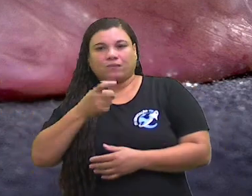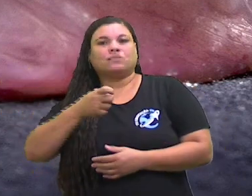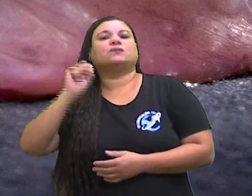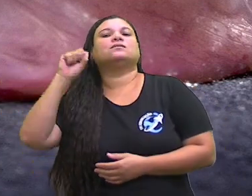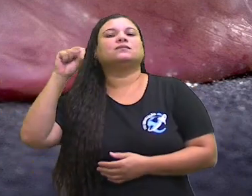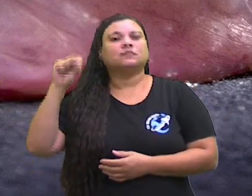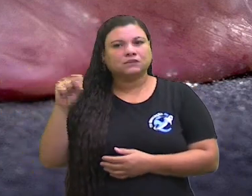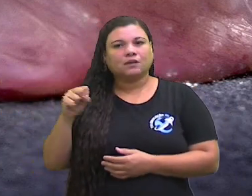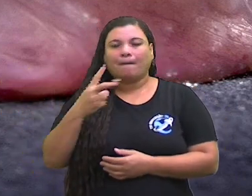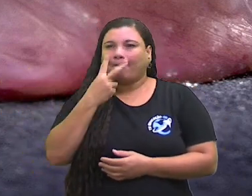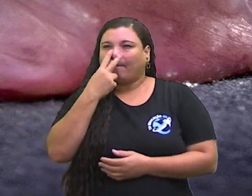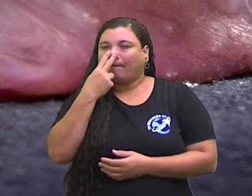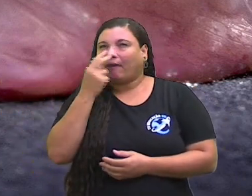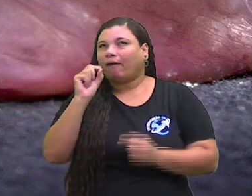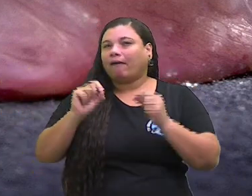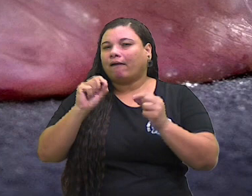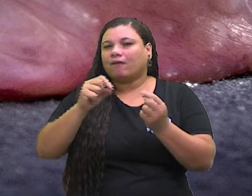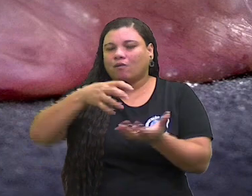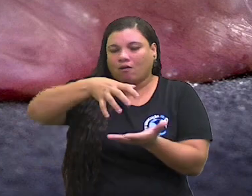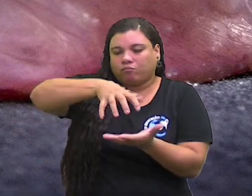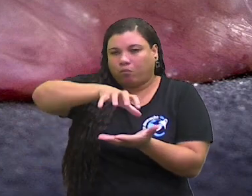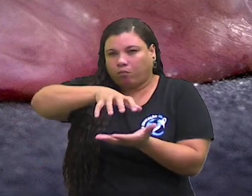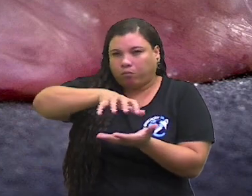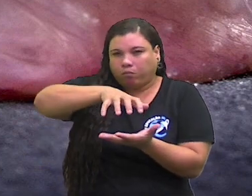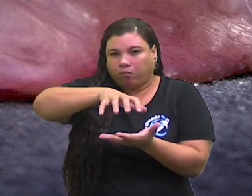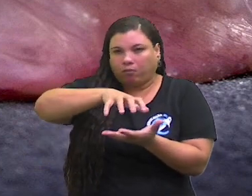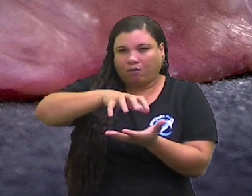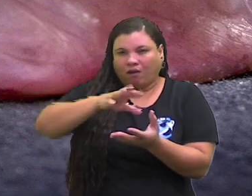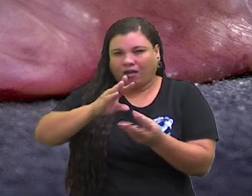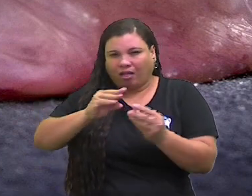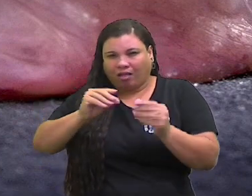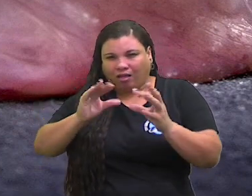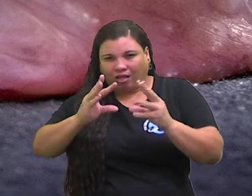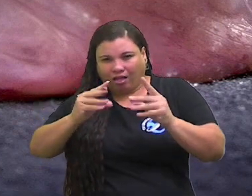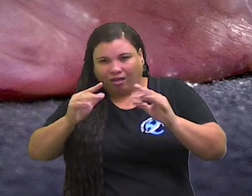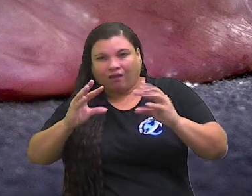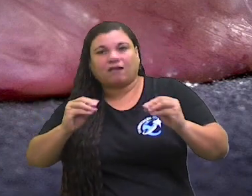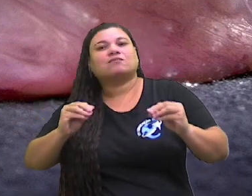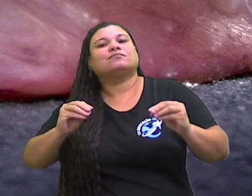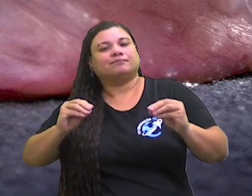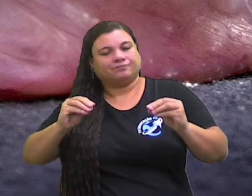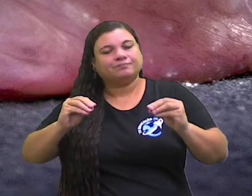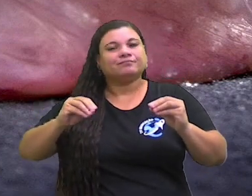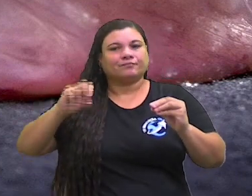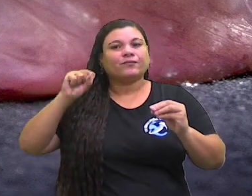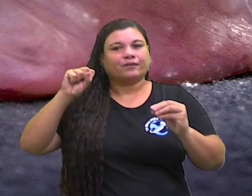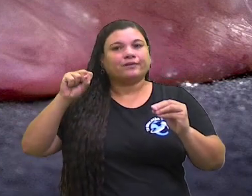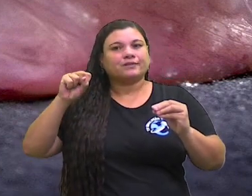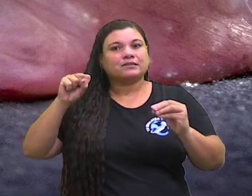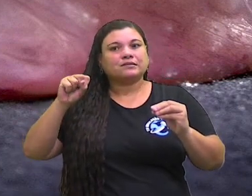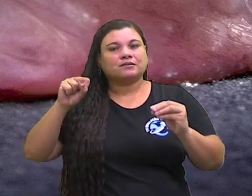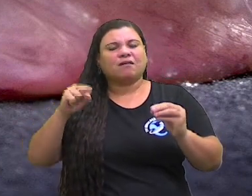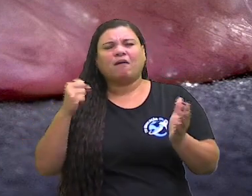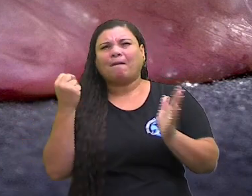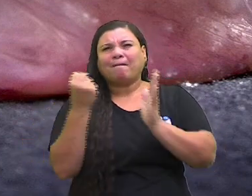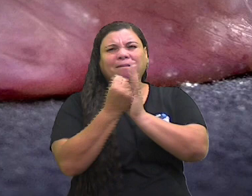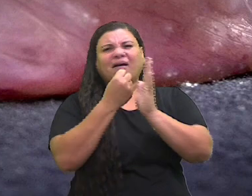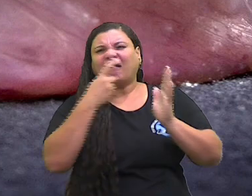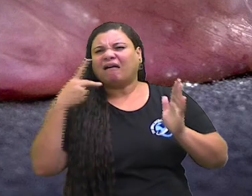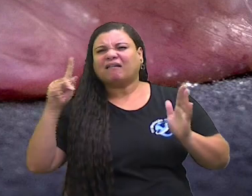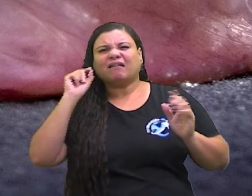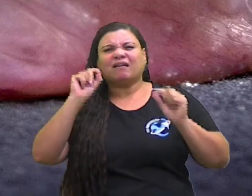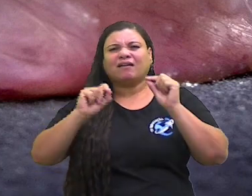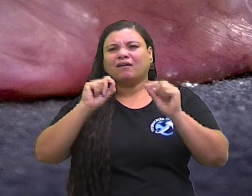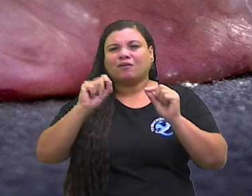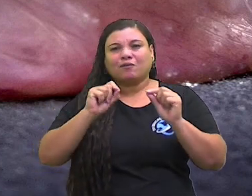se assemelha a uma gelatina, que possui uma densidade menor que a da água. O que é marcante no bichinho é